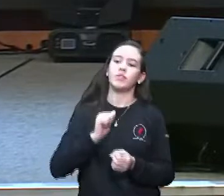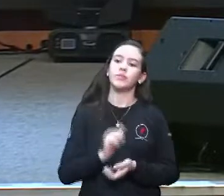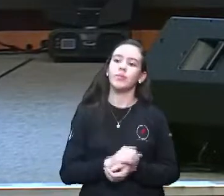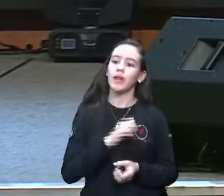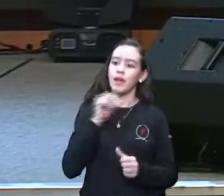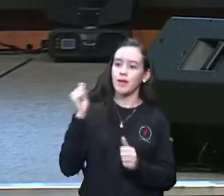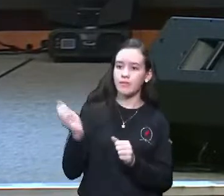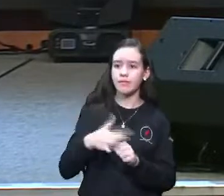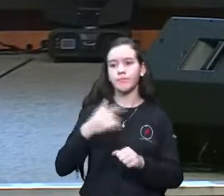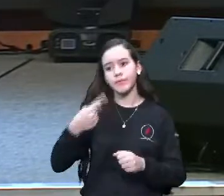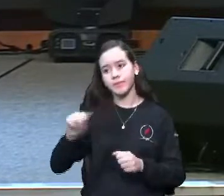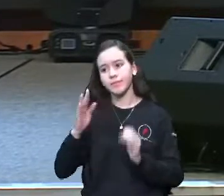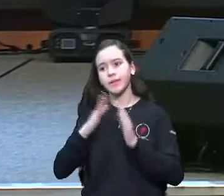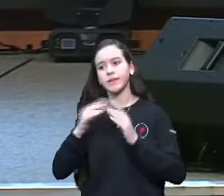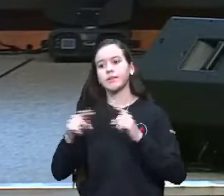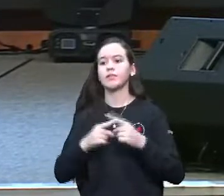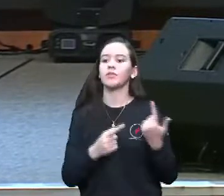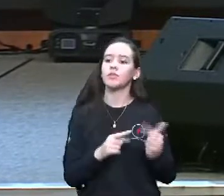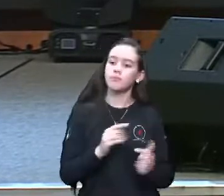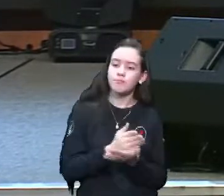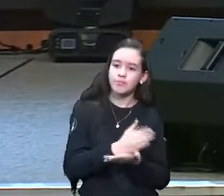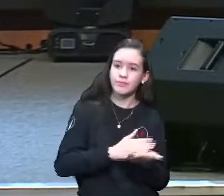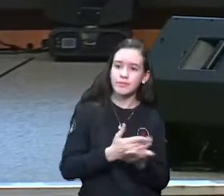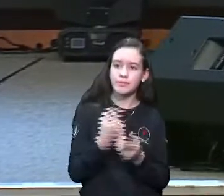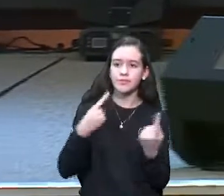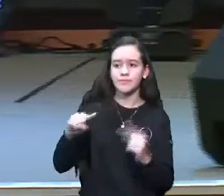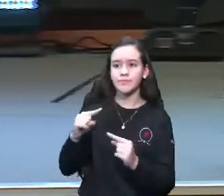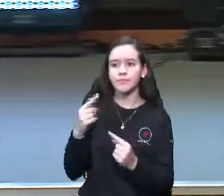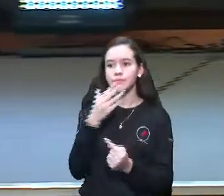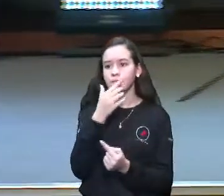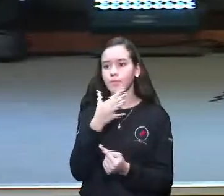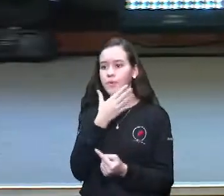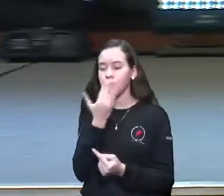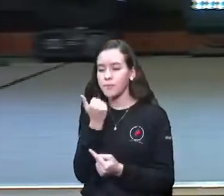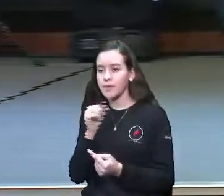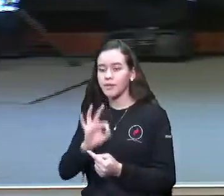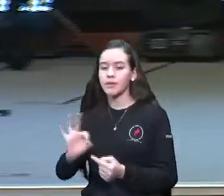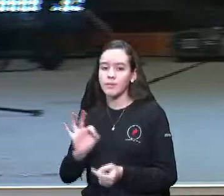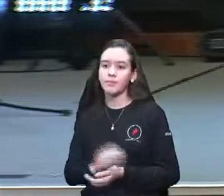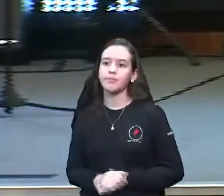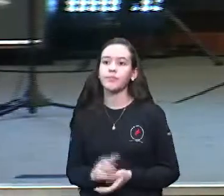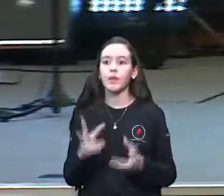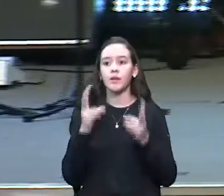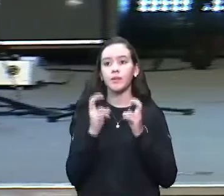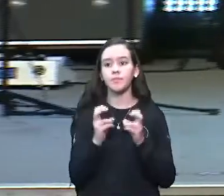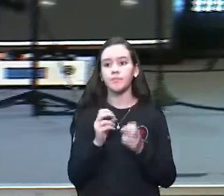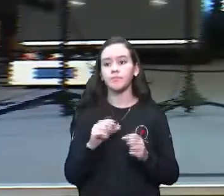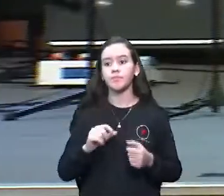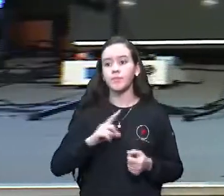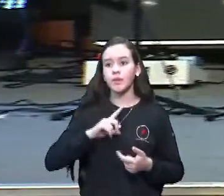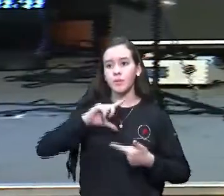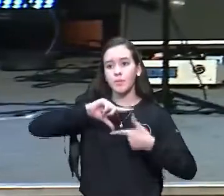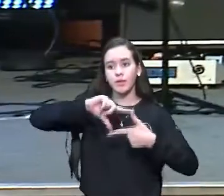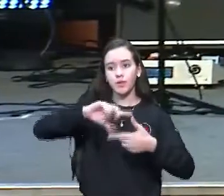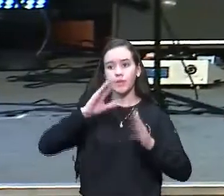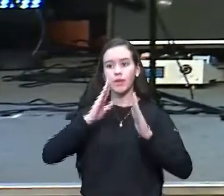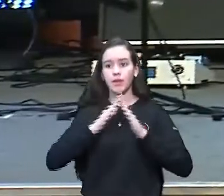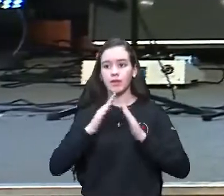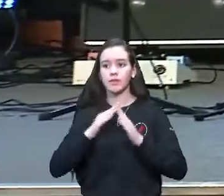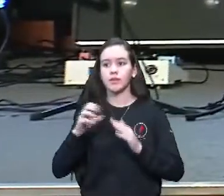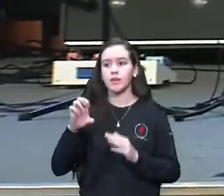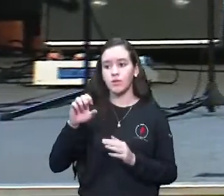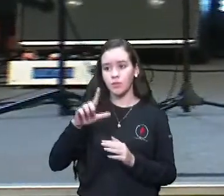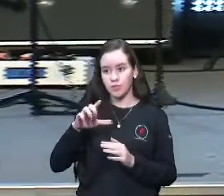a irritava, pelo que chorava e não comia. Preste atenção, um padrão na casa de Eucana.